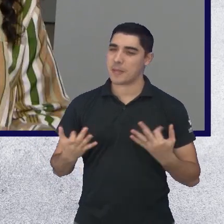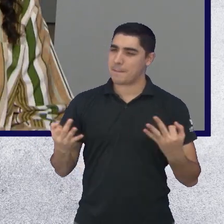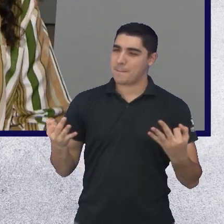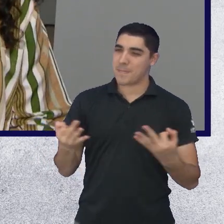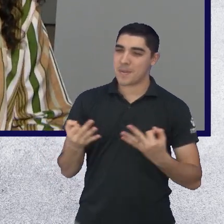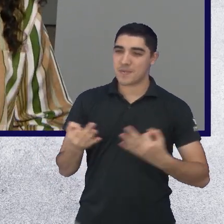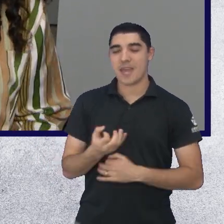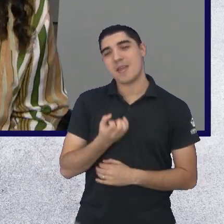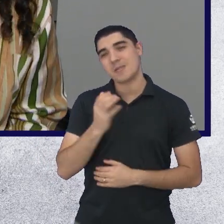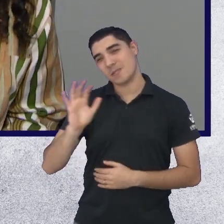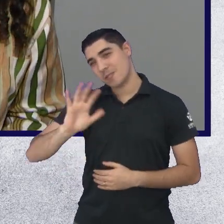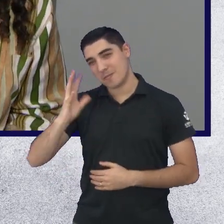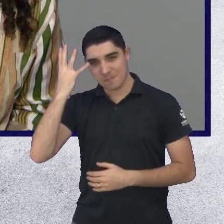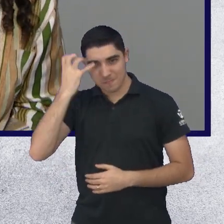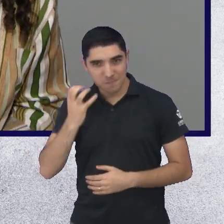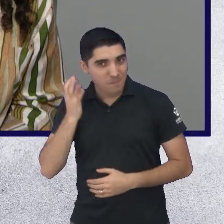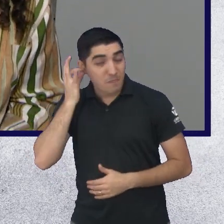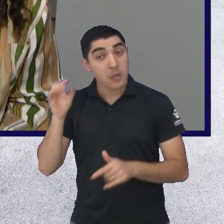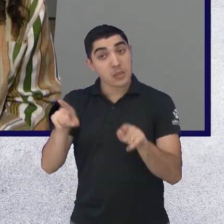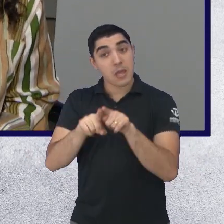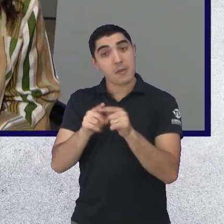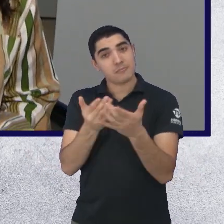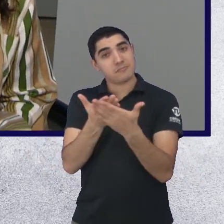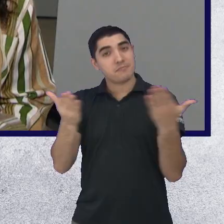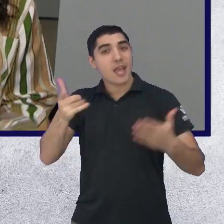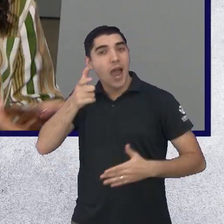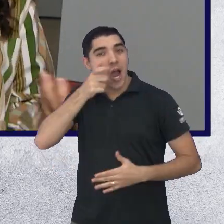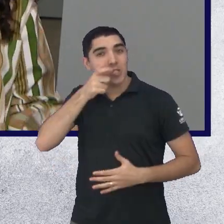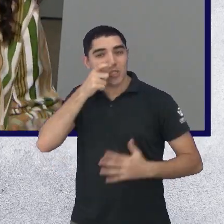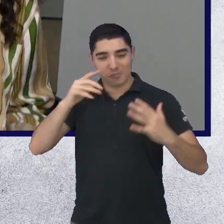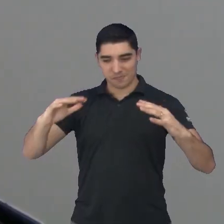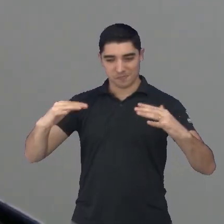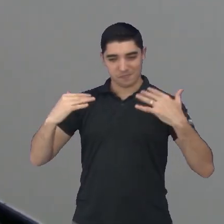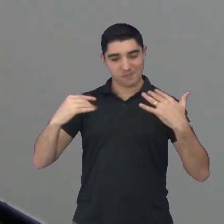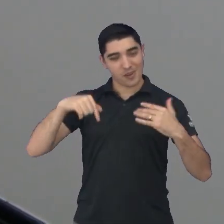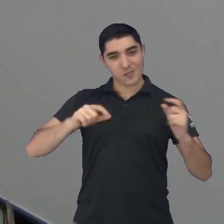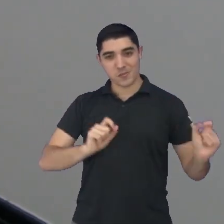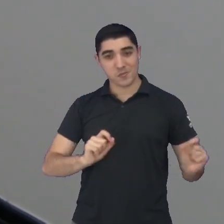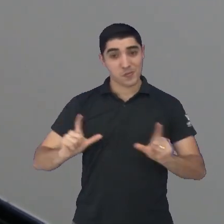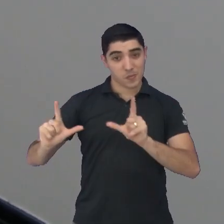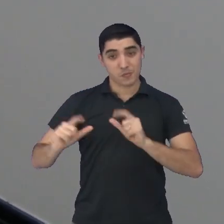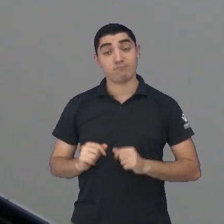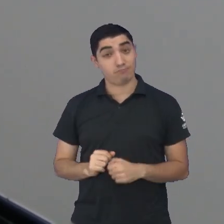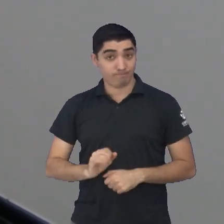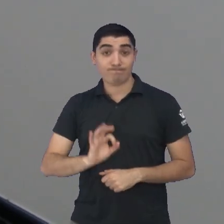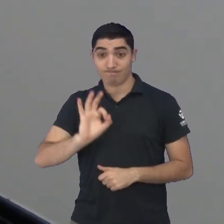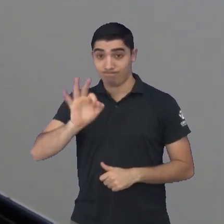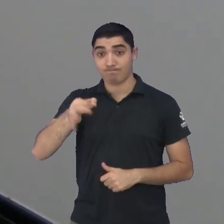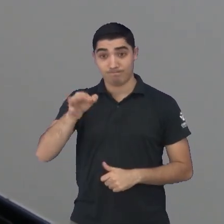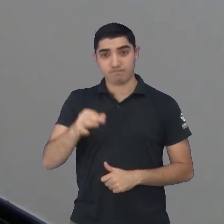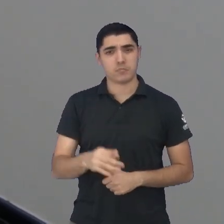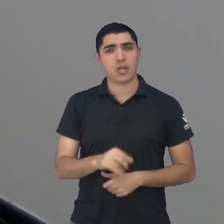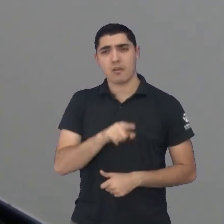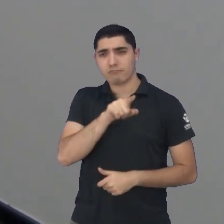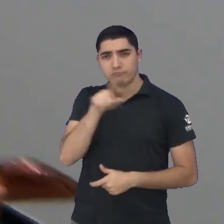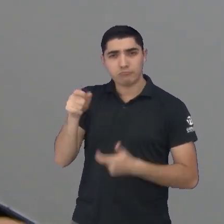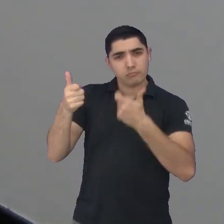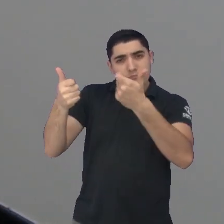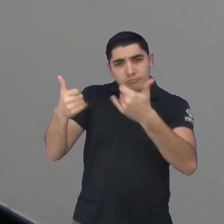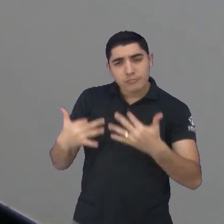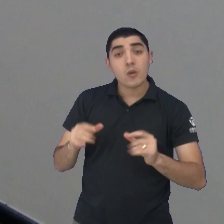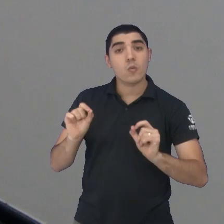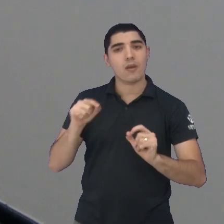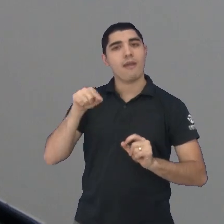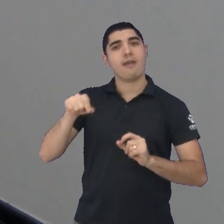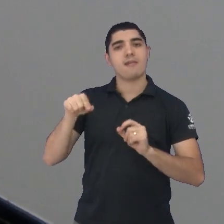Perfeito. Oi, Fernanda. Oi também para você que está assistindo agora o Estação Mercado. E é isso mesmo, Fer, vocês estão falando sobre o